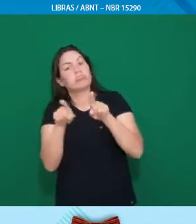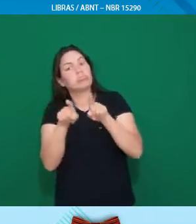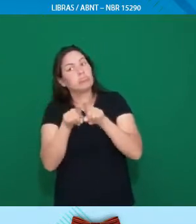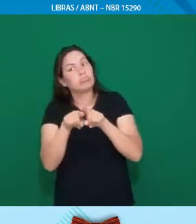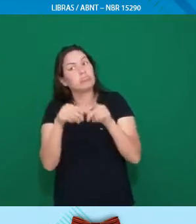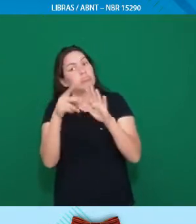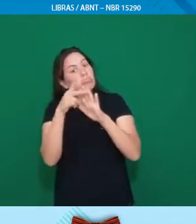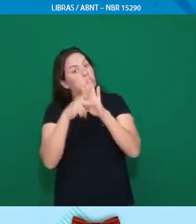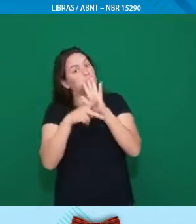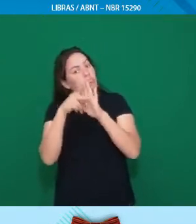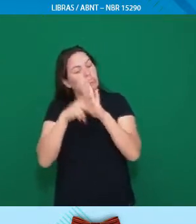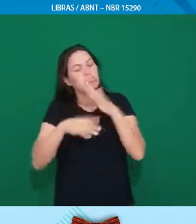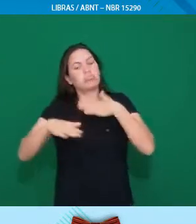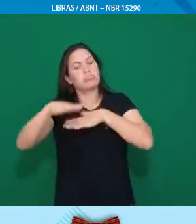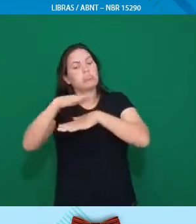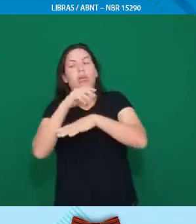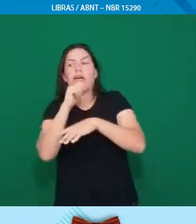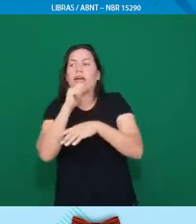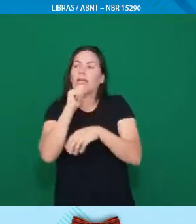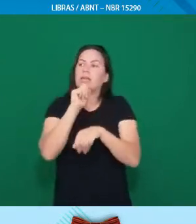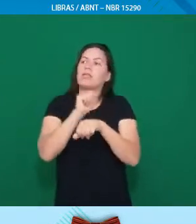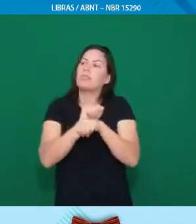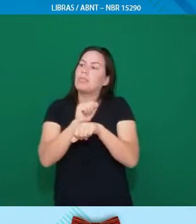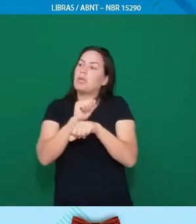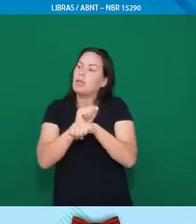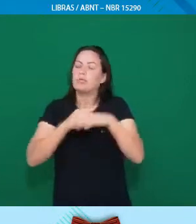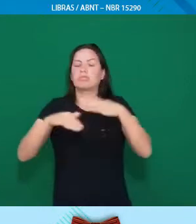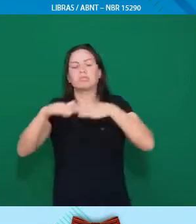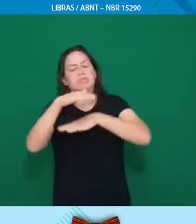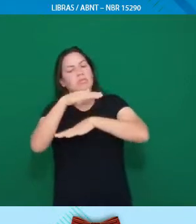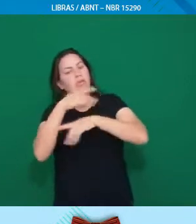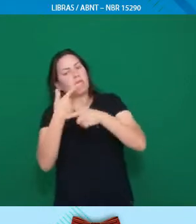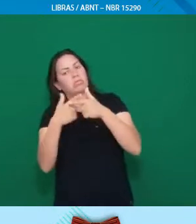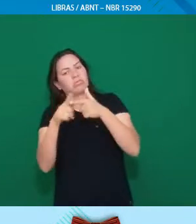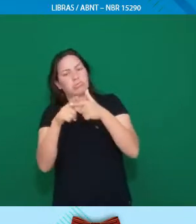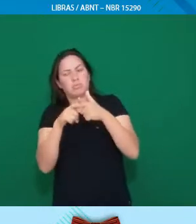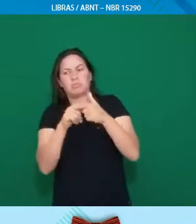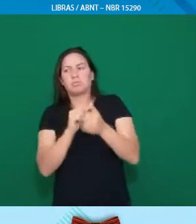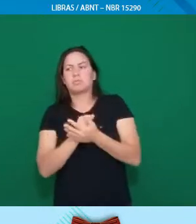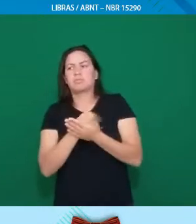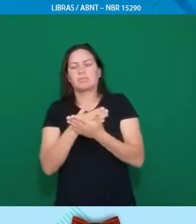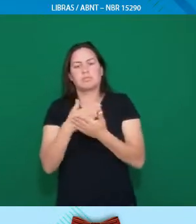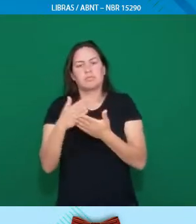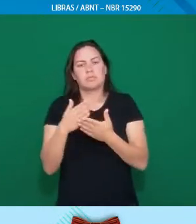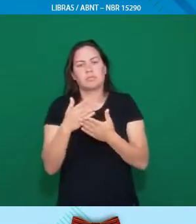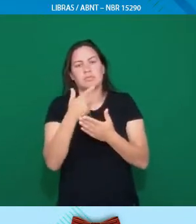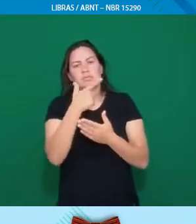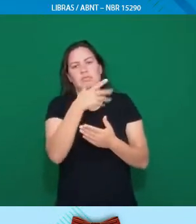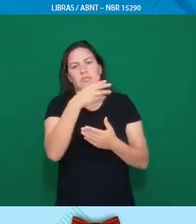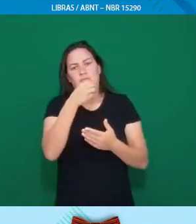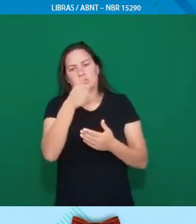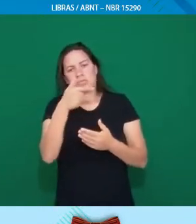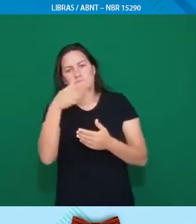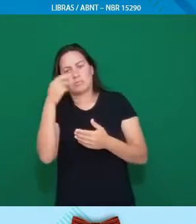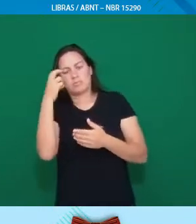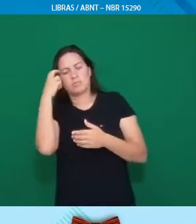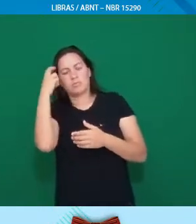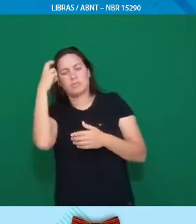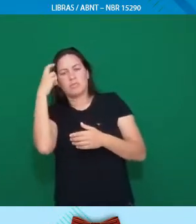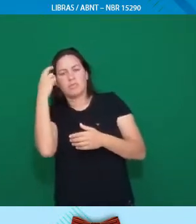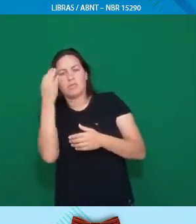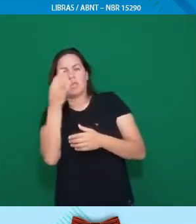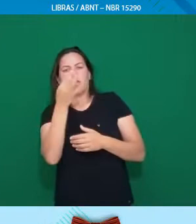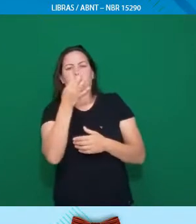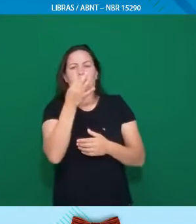semana em algumas resolvidas outras ainda aguardando o solução eu comecei sendo 2021 cheia de